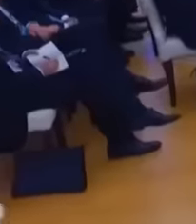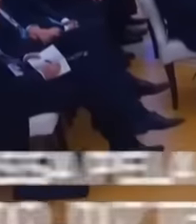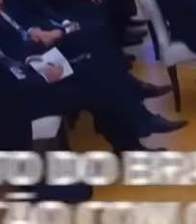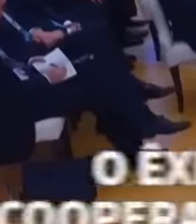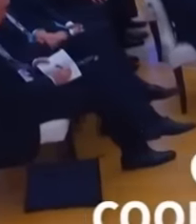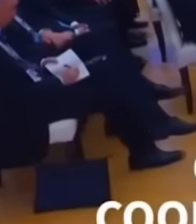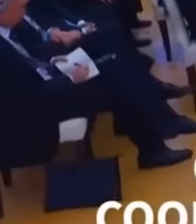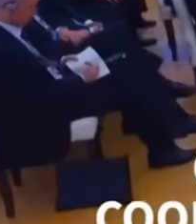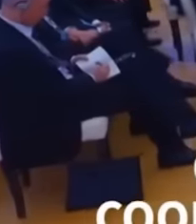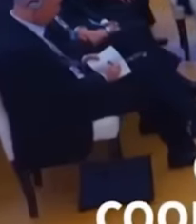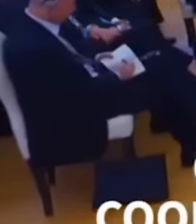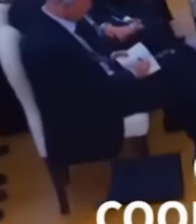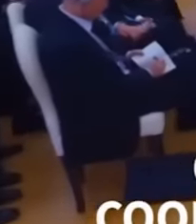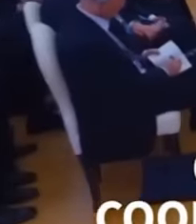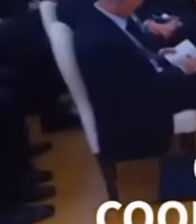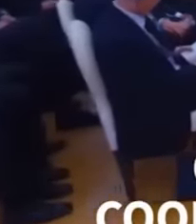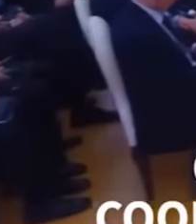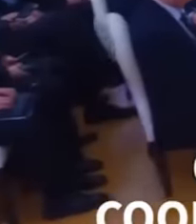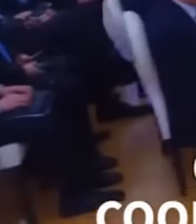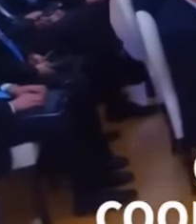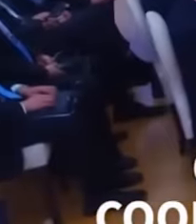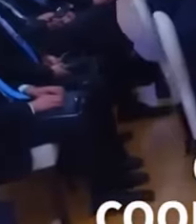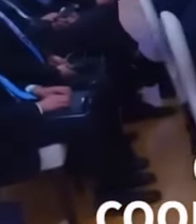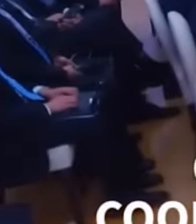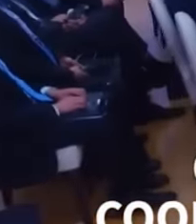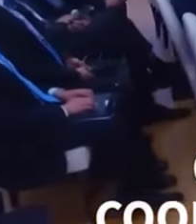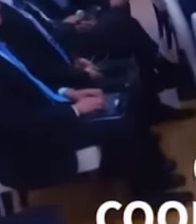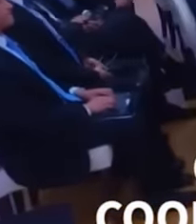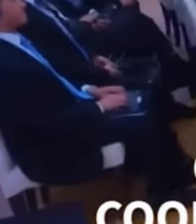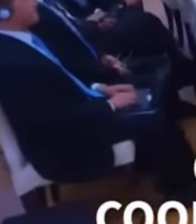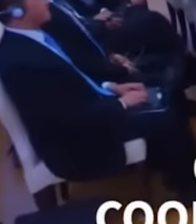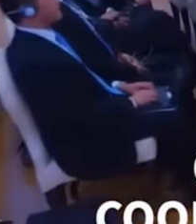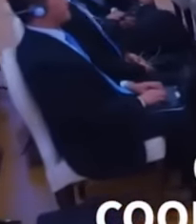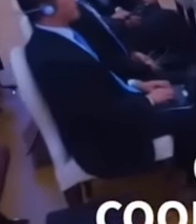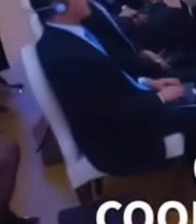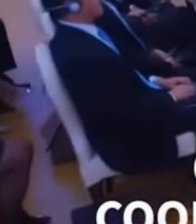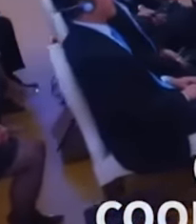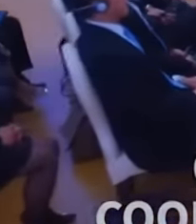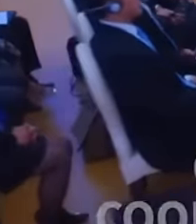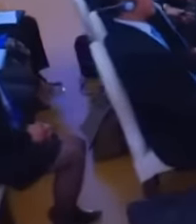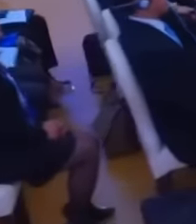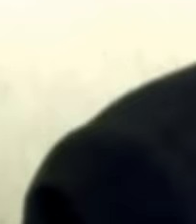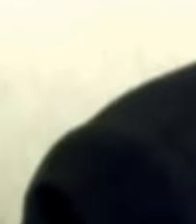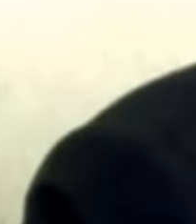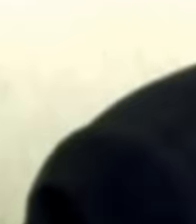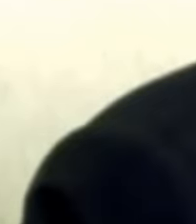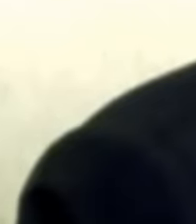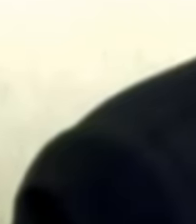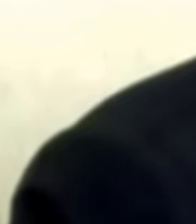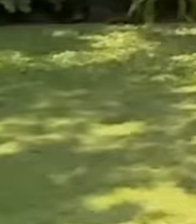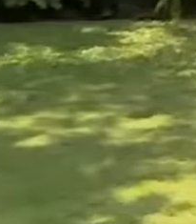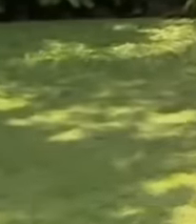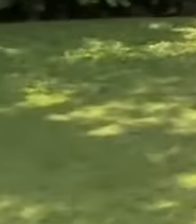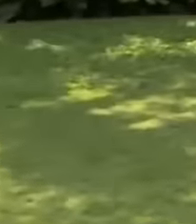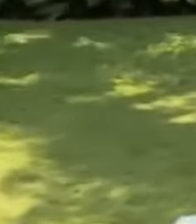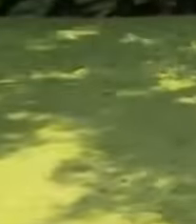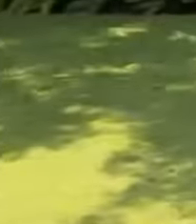Brasil. O encontro de hoje nos estimula a ir além e é o que